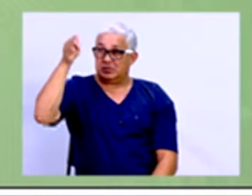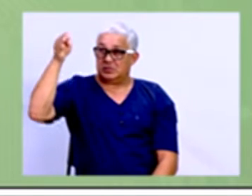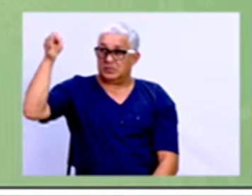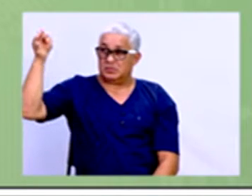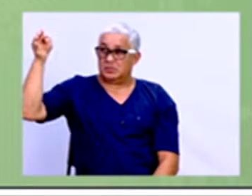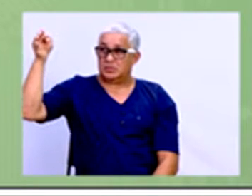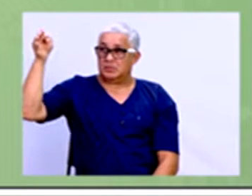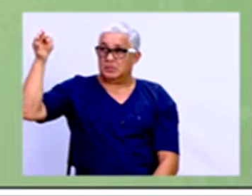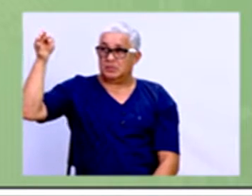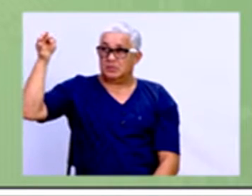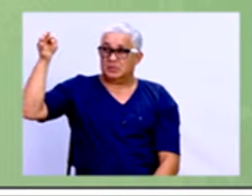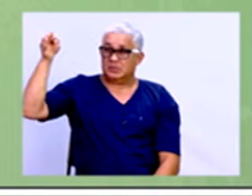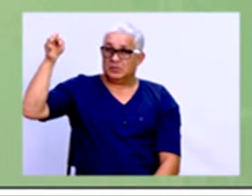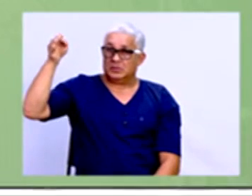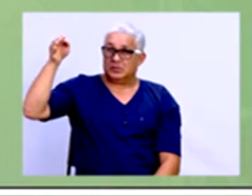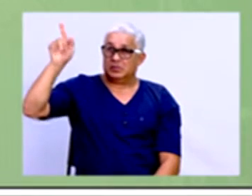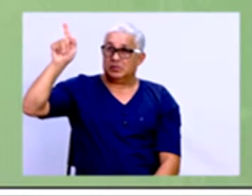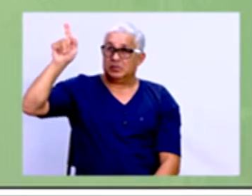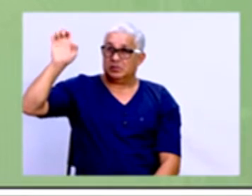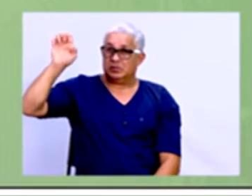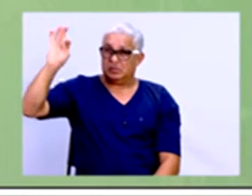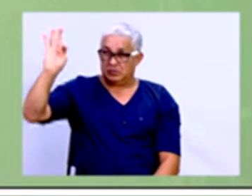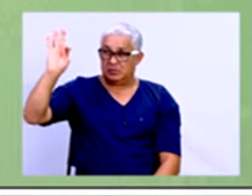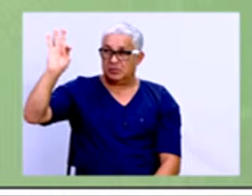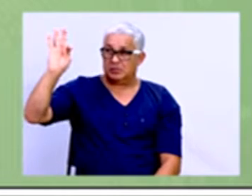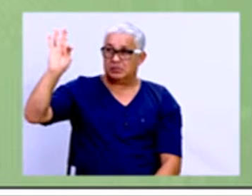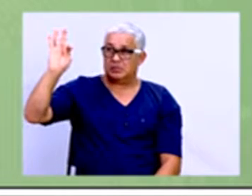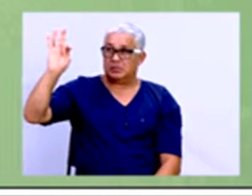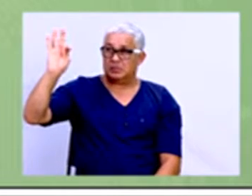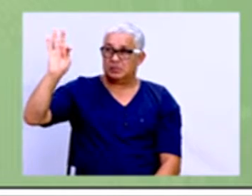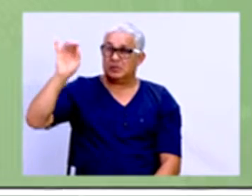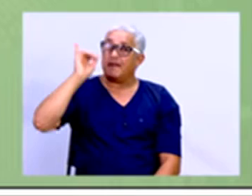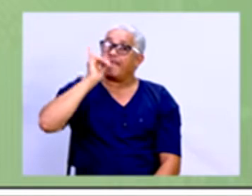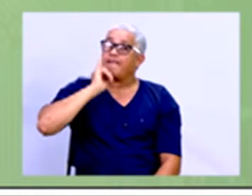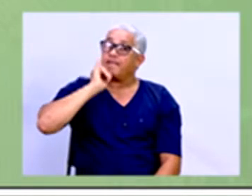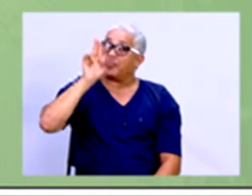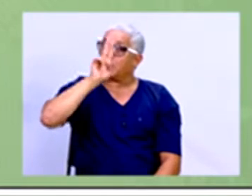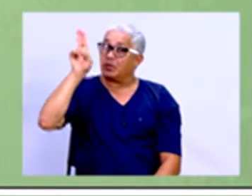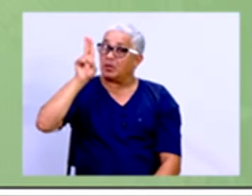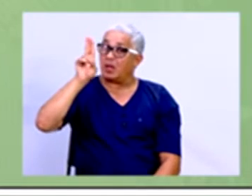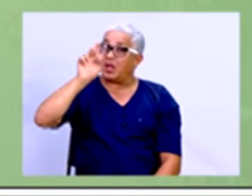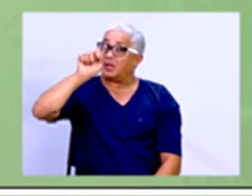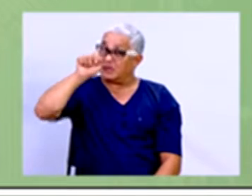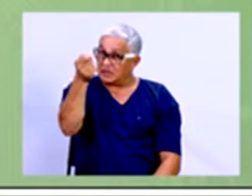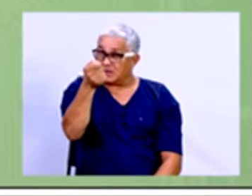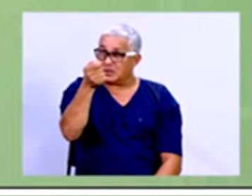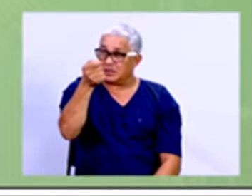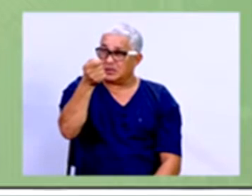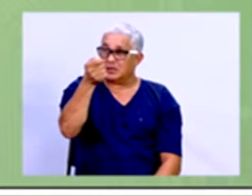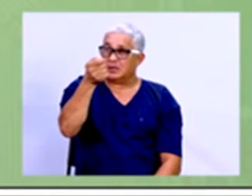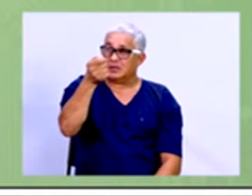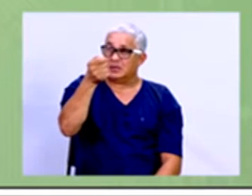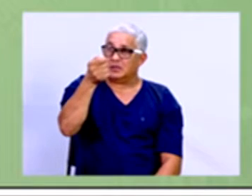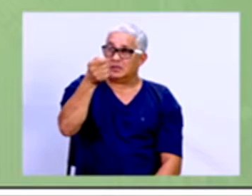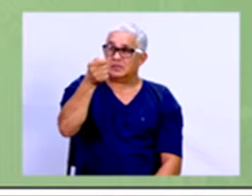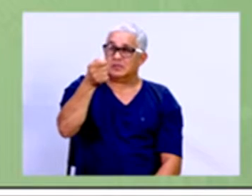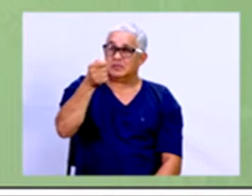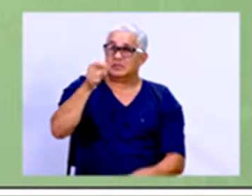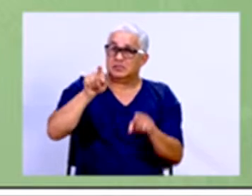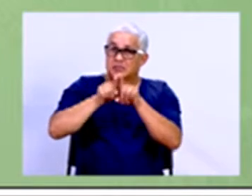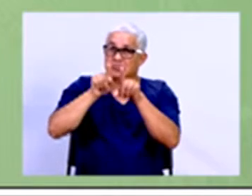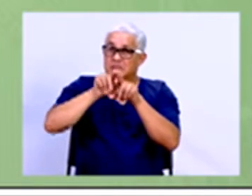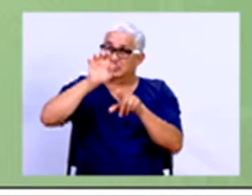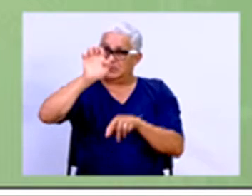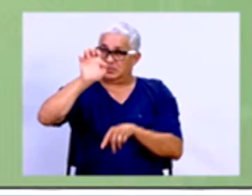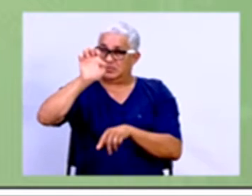informações passadas via método get. Percebam a chave aqui, ó. Nome recebe João. E, nós estamos passando 2